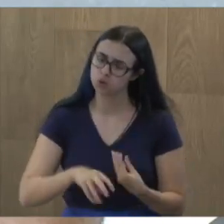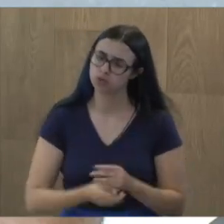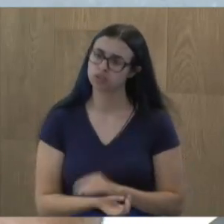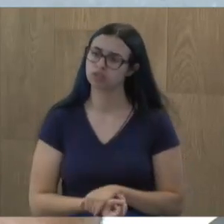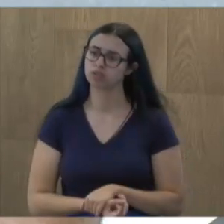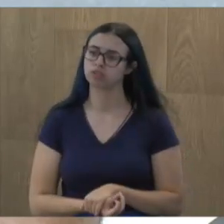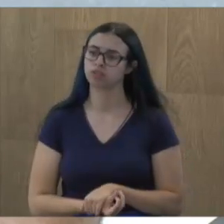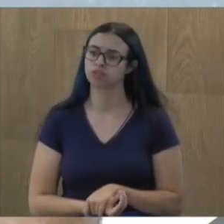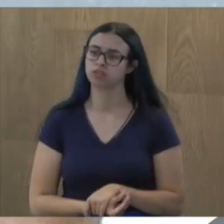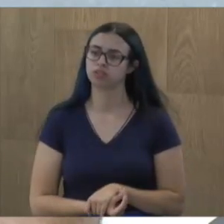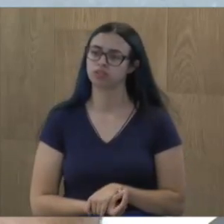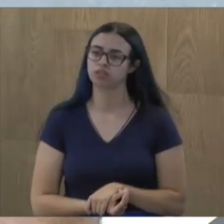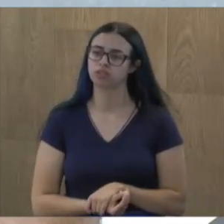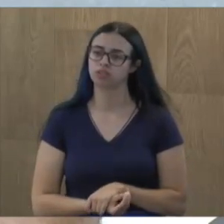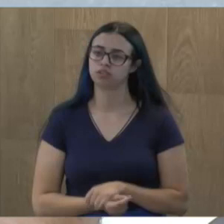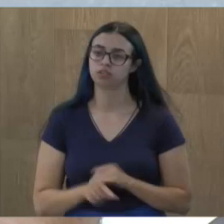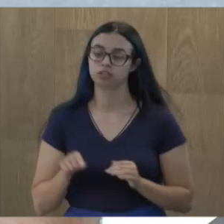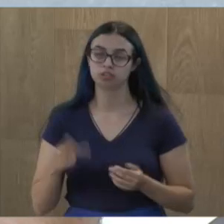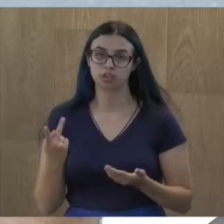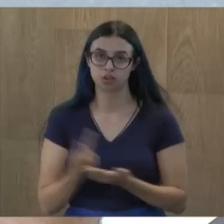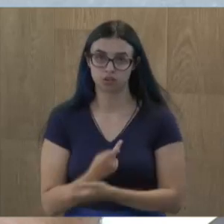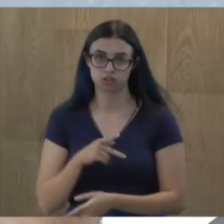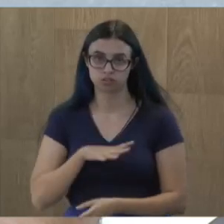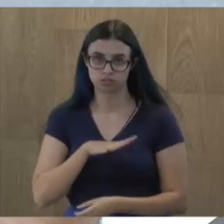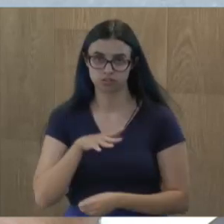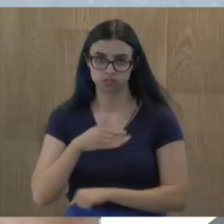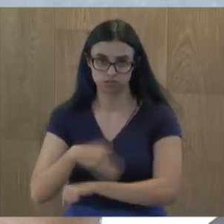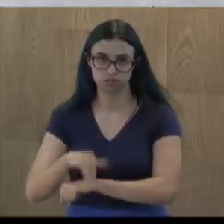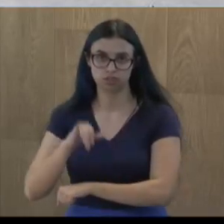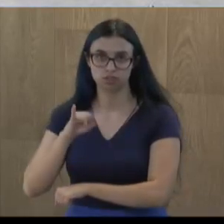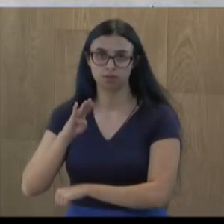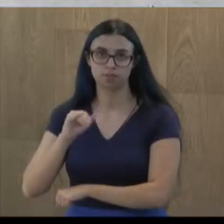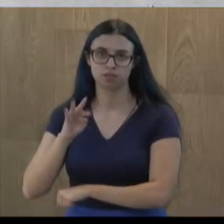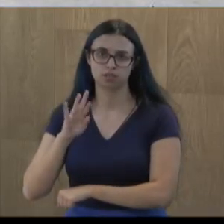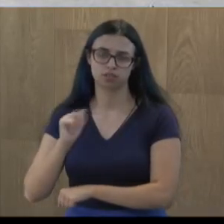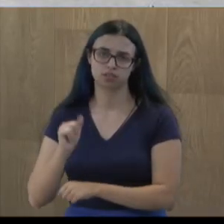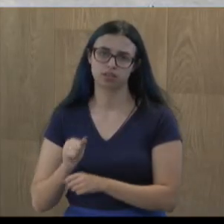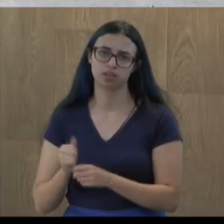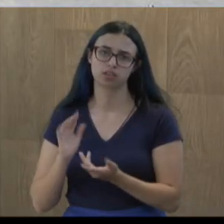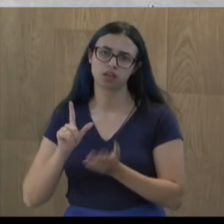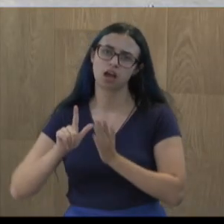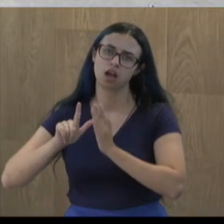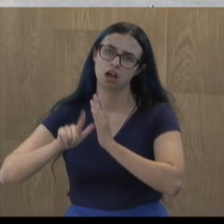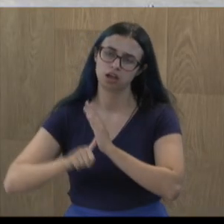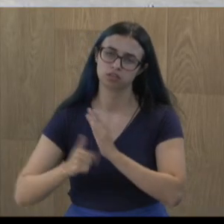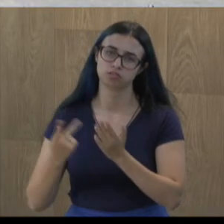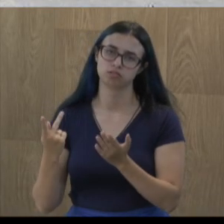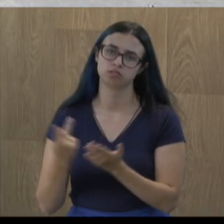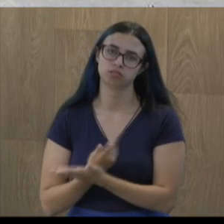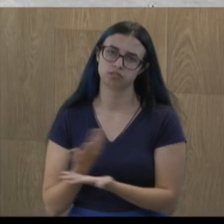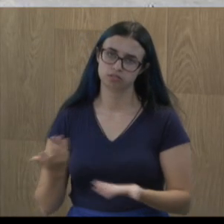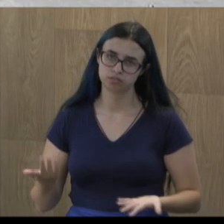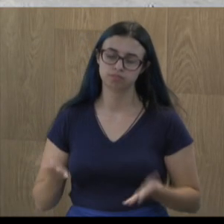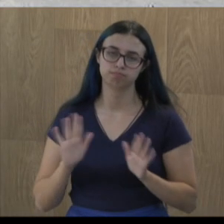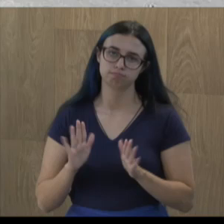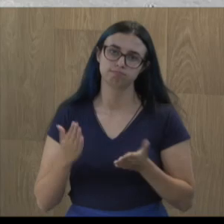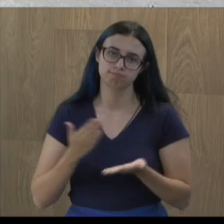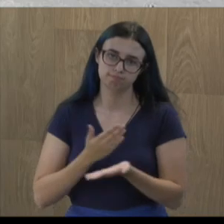vai ocorrer ali, está ocorrendo na Ibirité, passou de hora. Então, a gente está agradecendo, está lá a